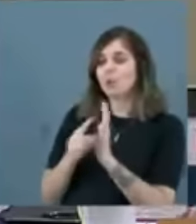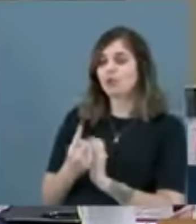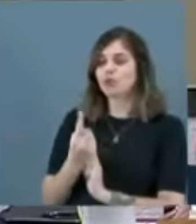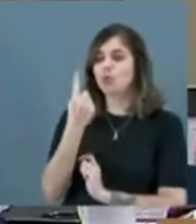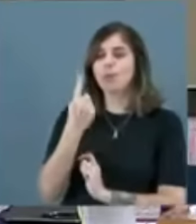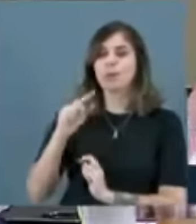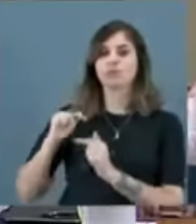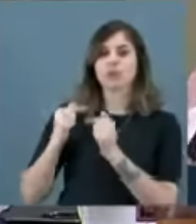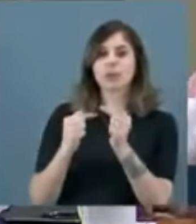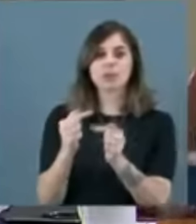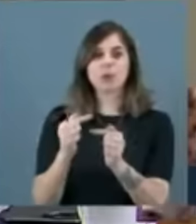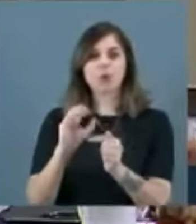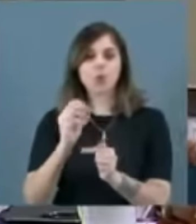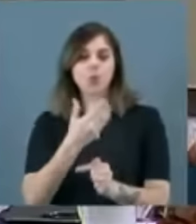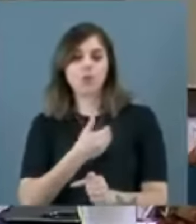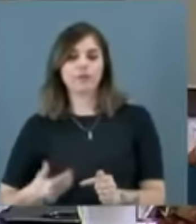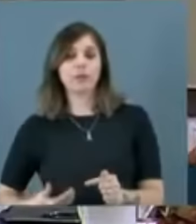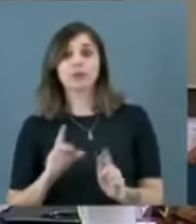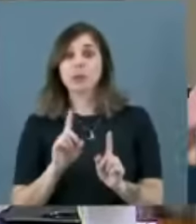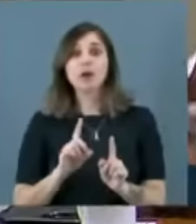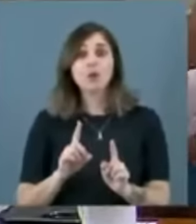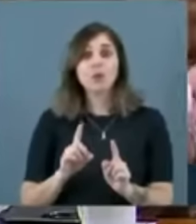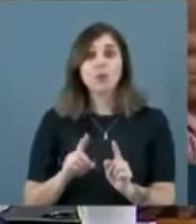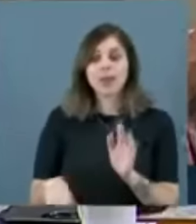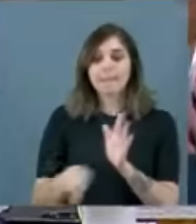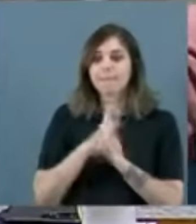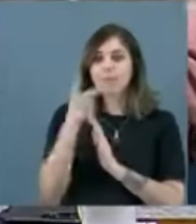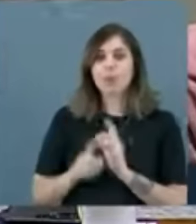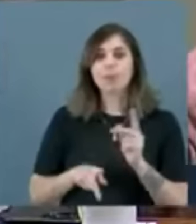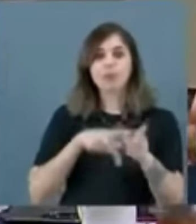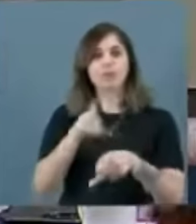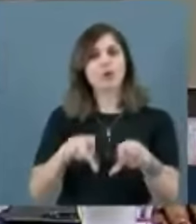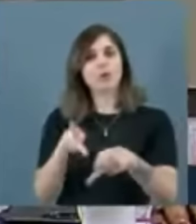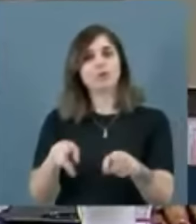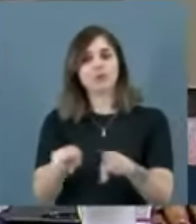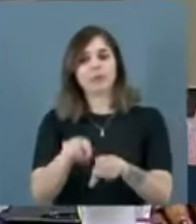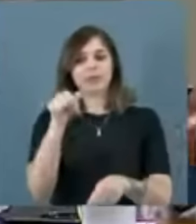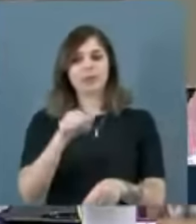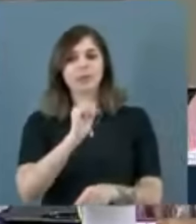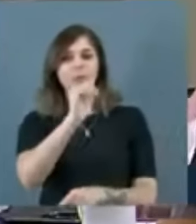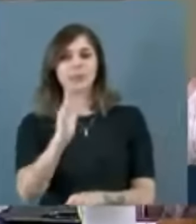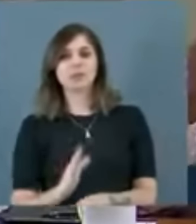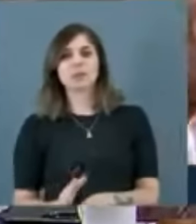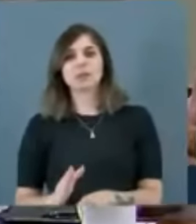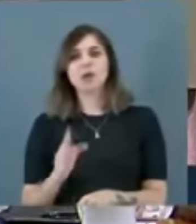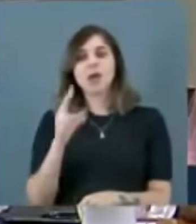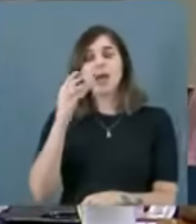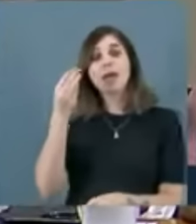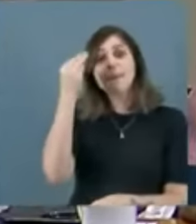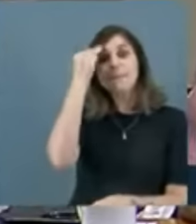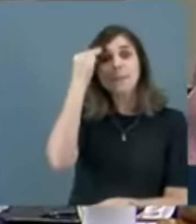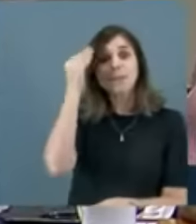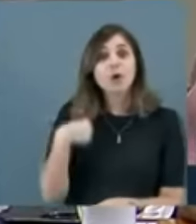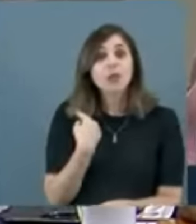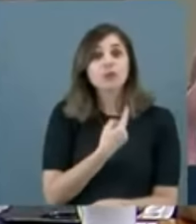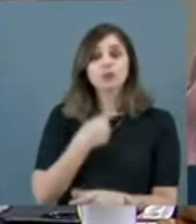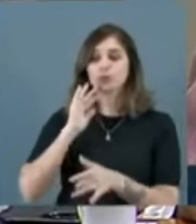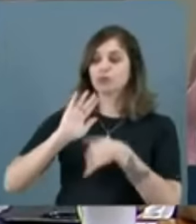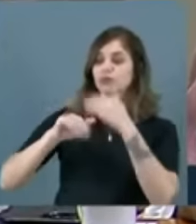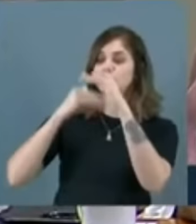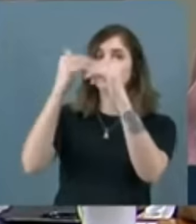não pertencem a um governo, pertencem ao povo brasileiro. É a memória do nosso desenvolvimento, é a memória da nossa emancipação.